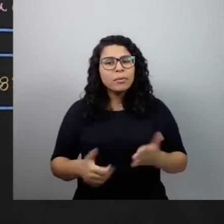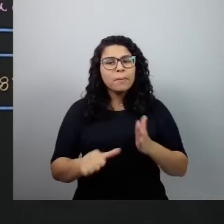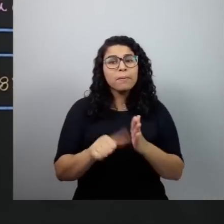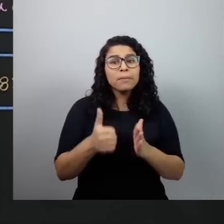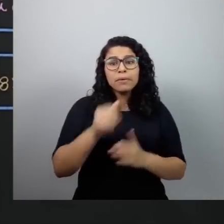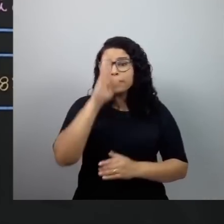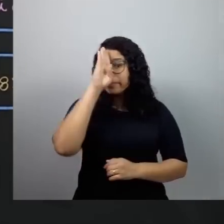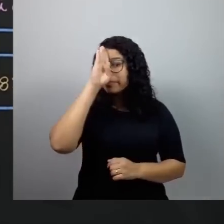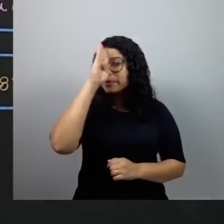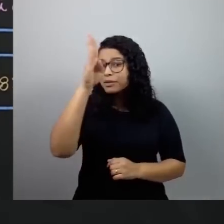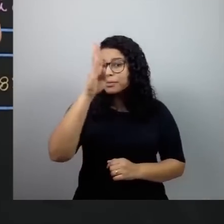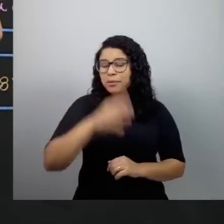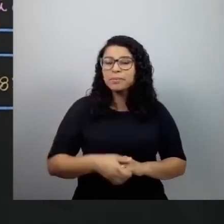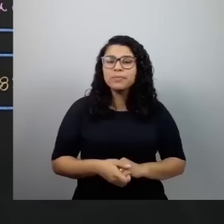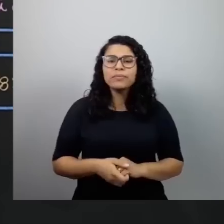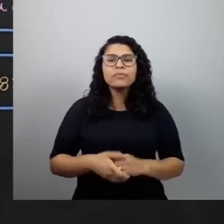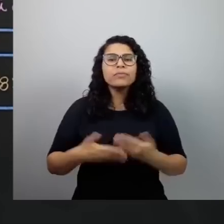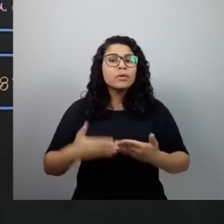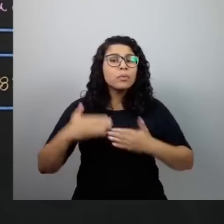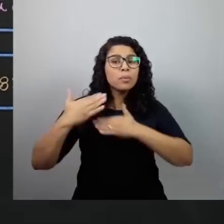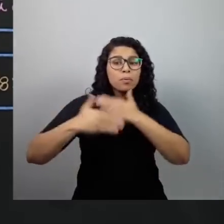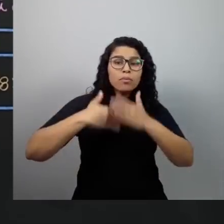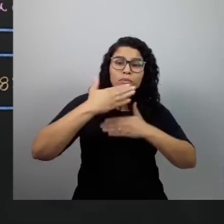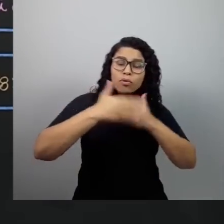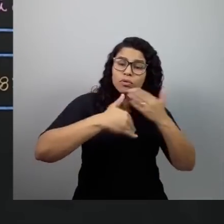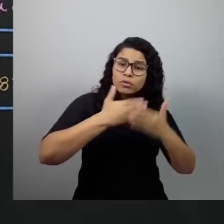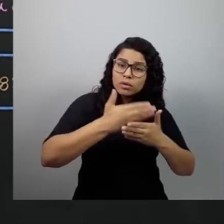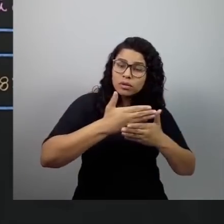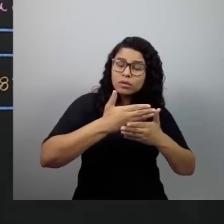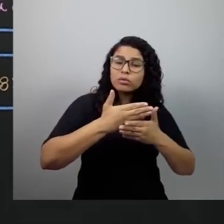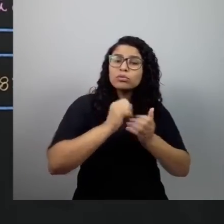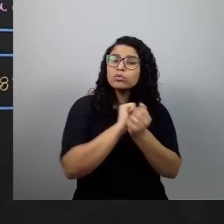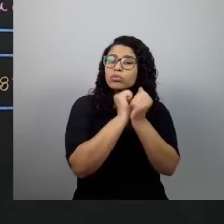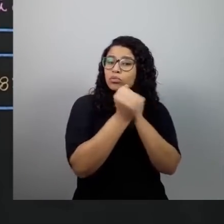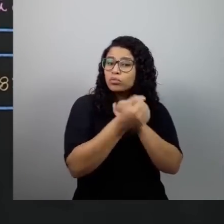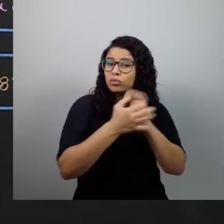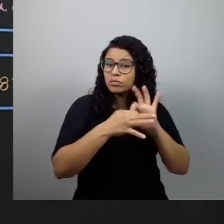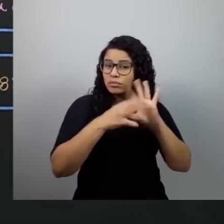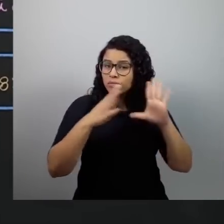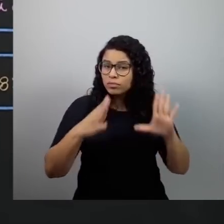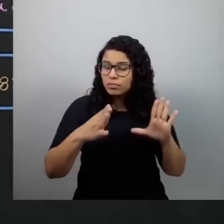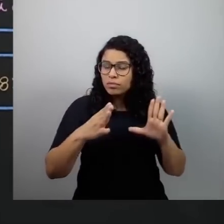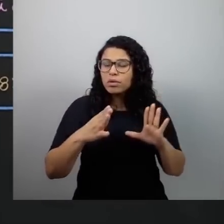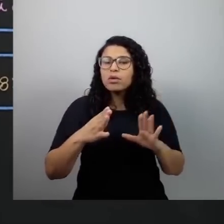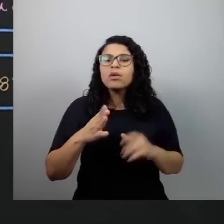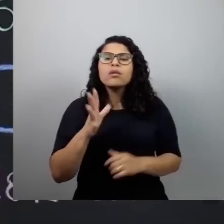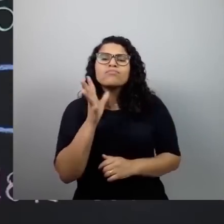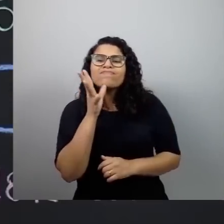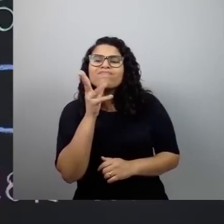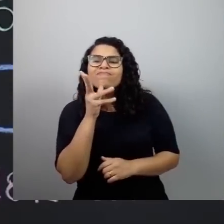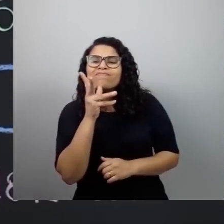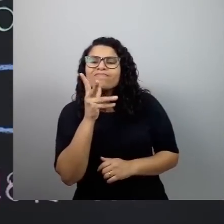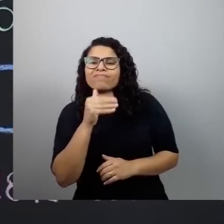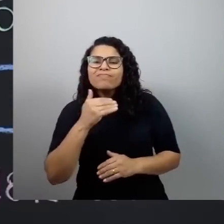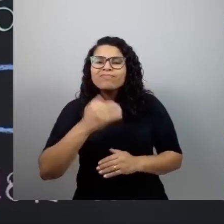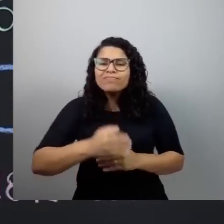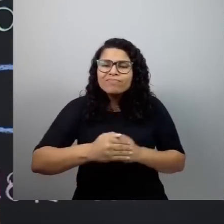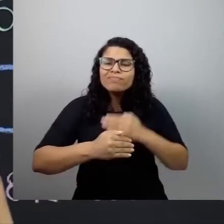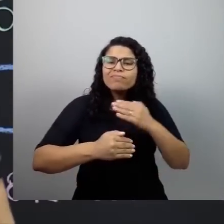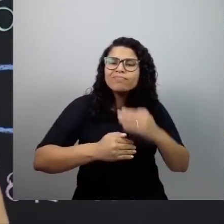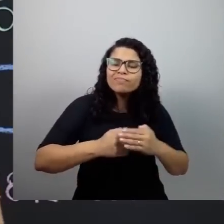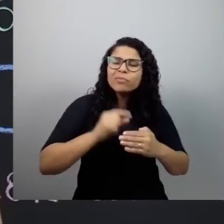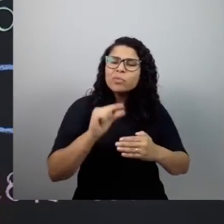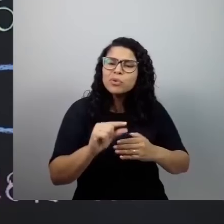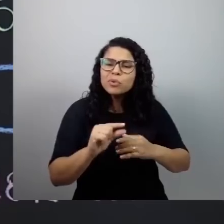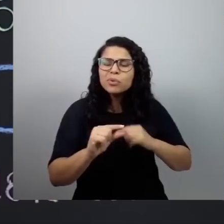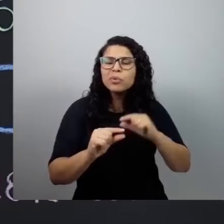vou no ponto principal. O processo de abolição da escravidão no Brasil foi gradual. E foi lento. O que isso quer dizer? Que